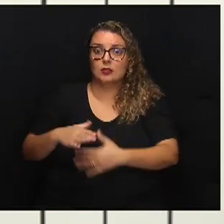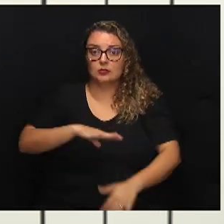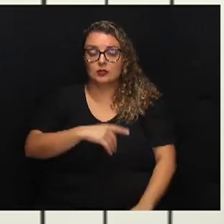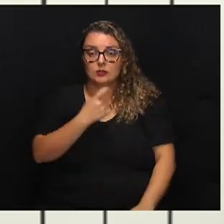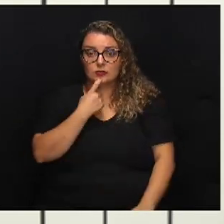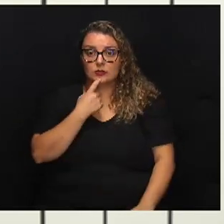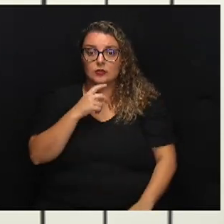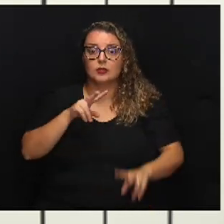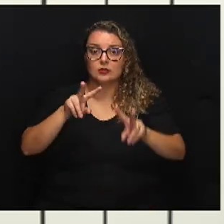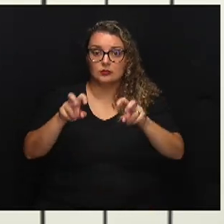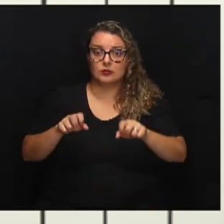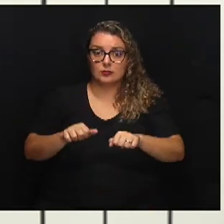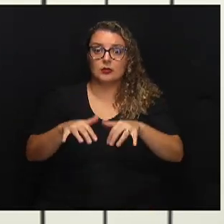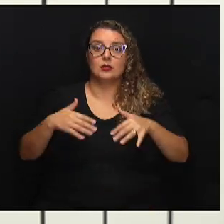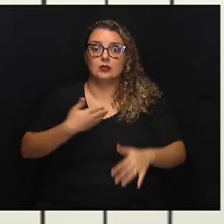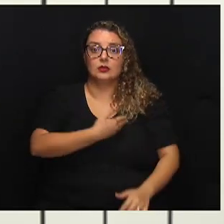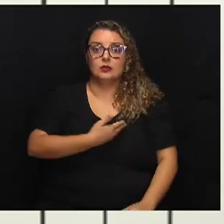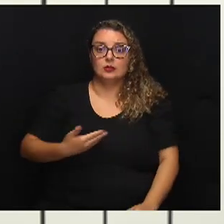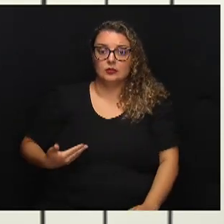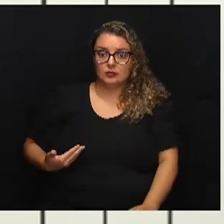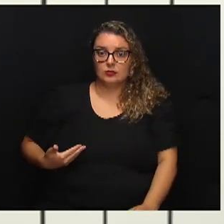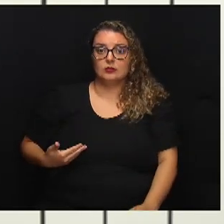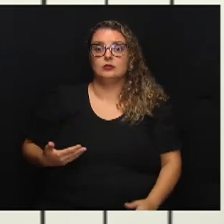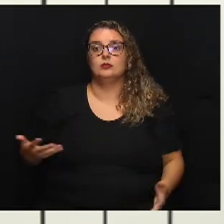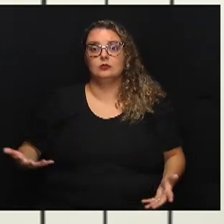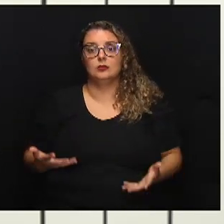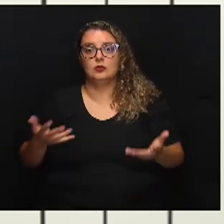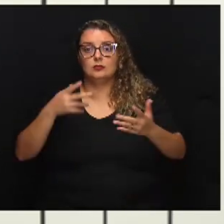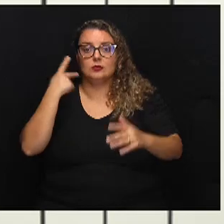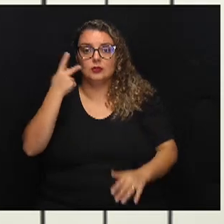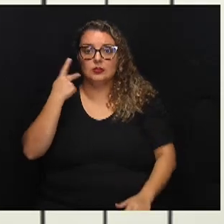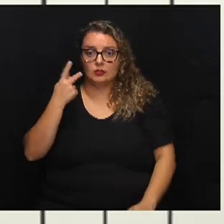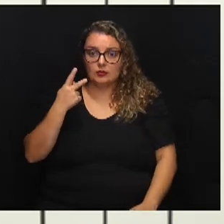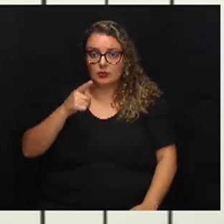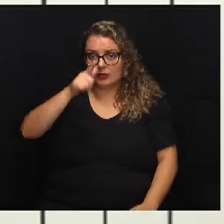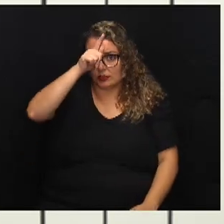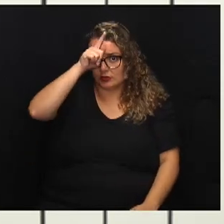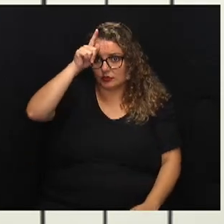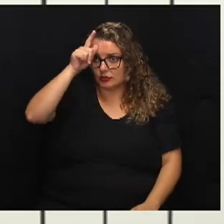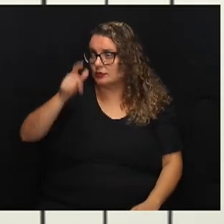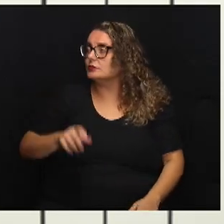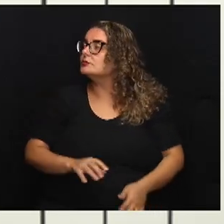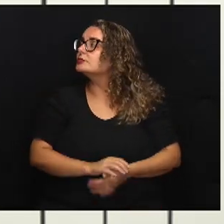foi tema de audiência pública promovida pelo vereador Gustavo Peta.